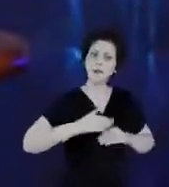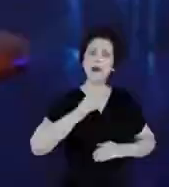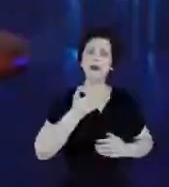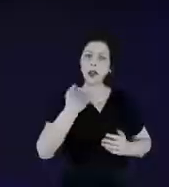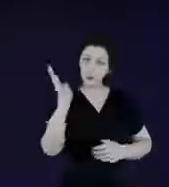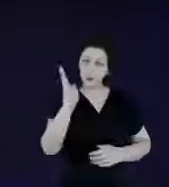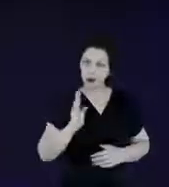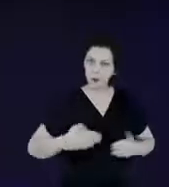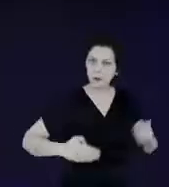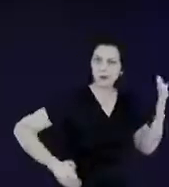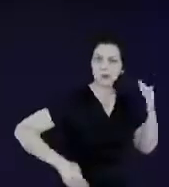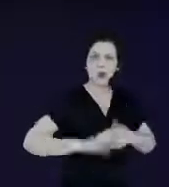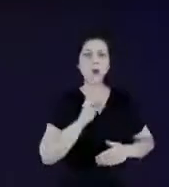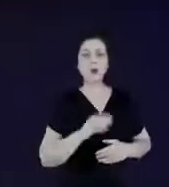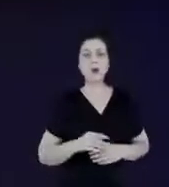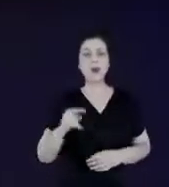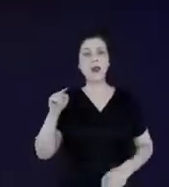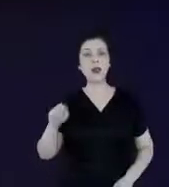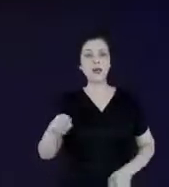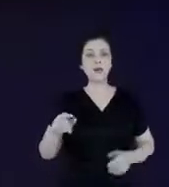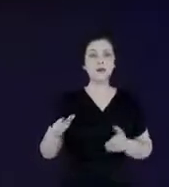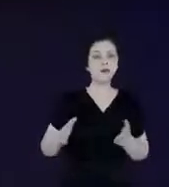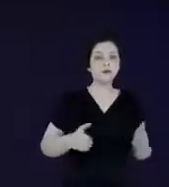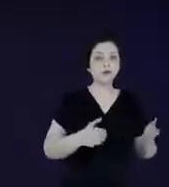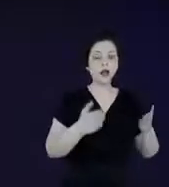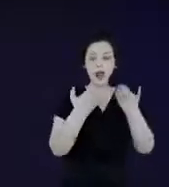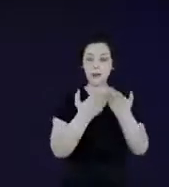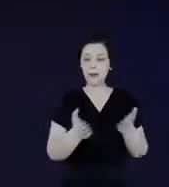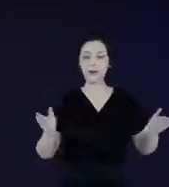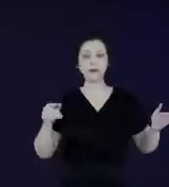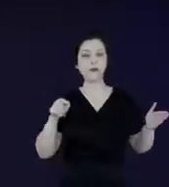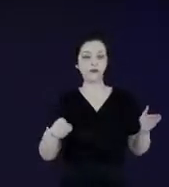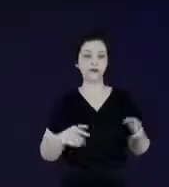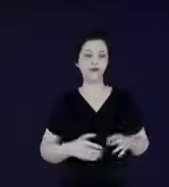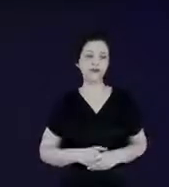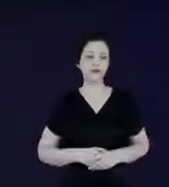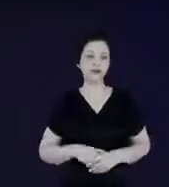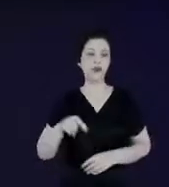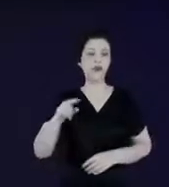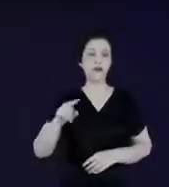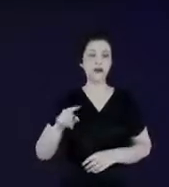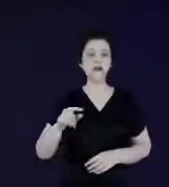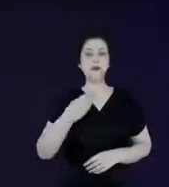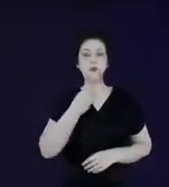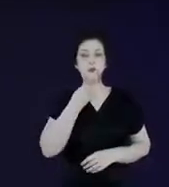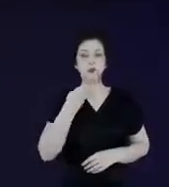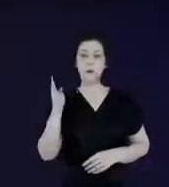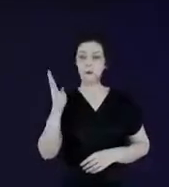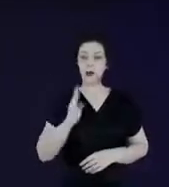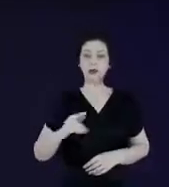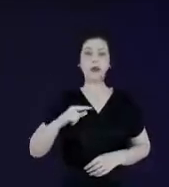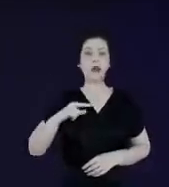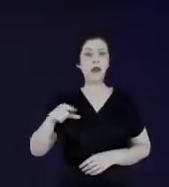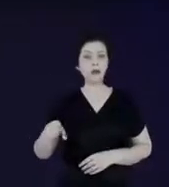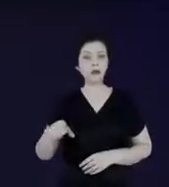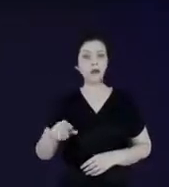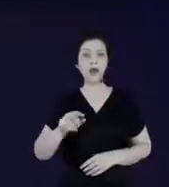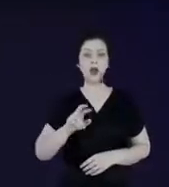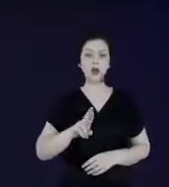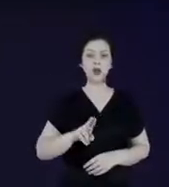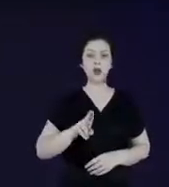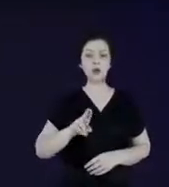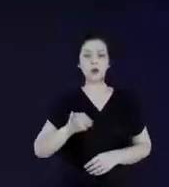avançar, esse é um caminho aberto. Esse é um caminho que o Brasil tem tudo, como muito bem falou aqui o Rui, o